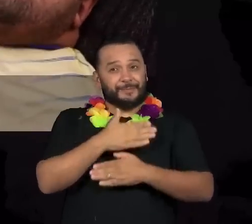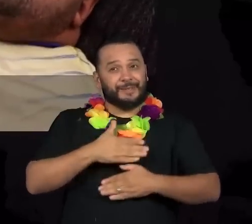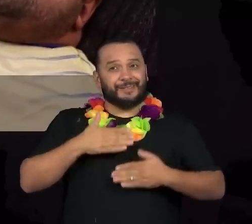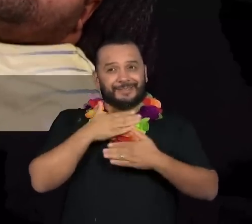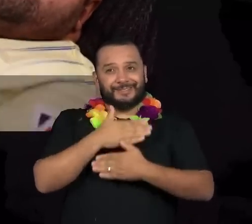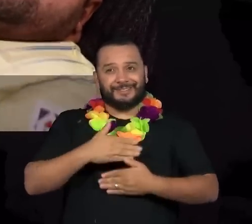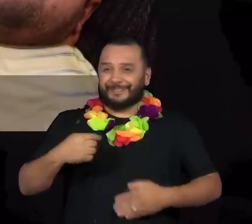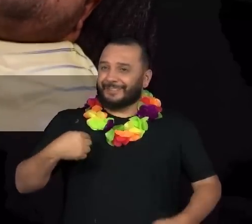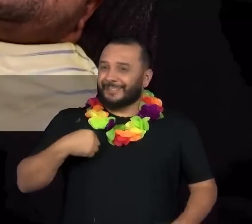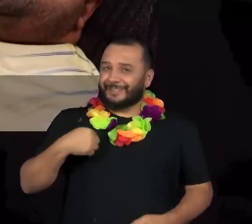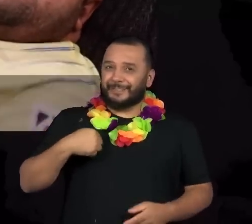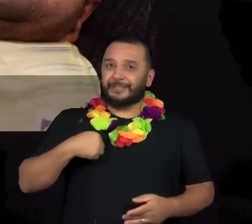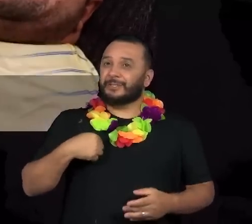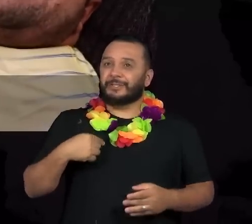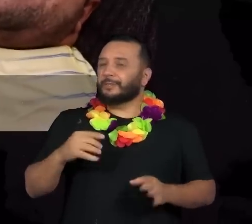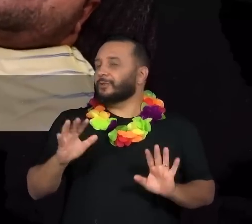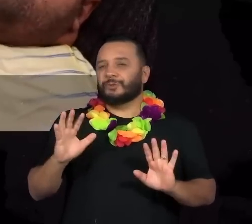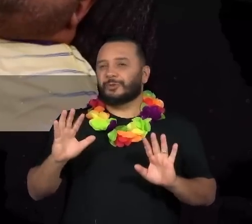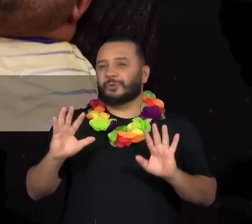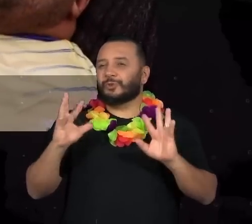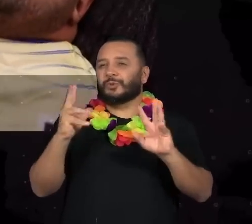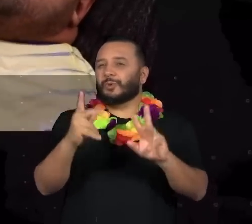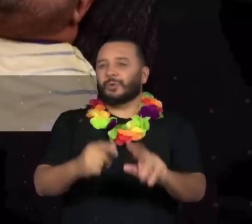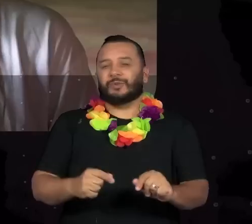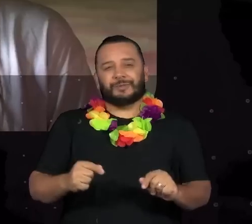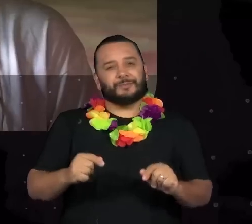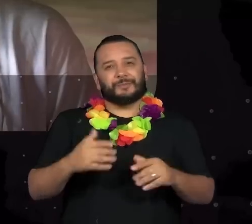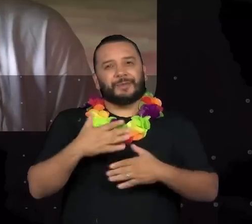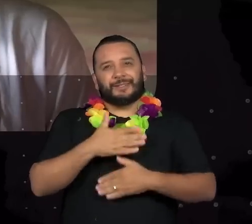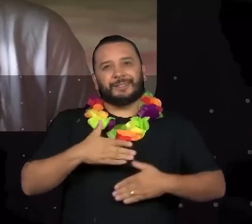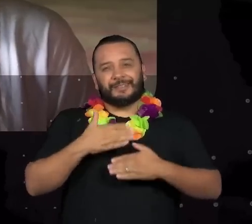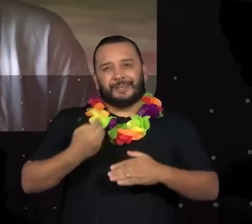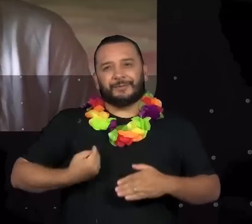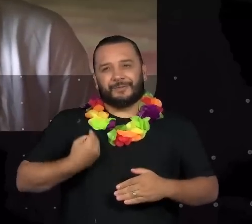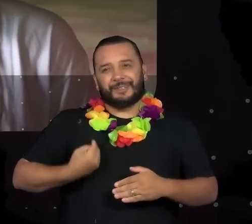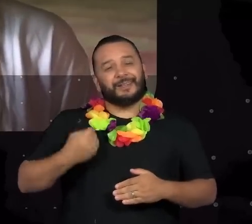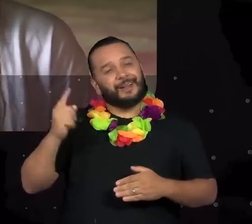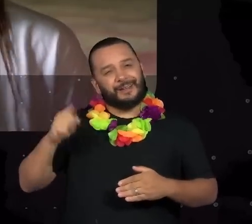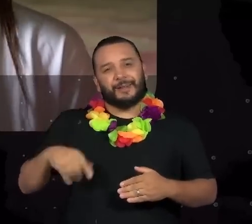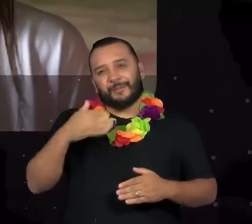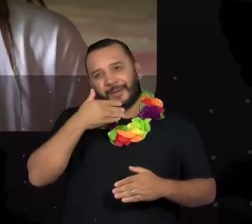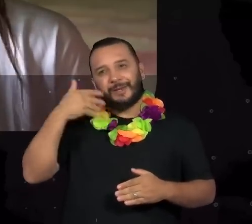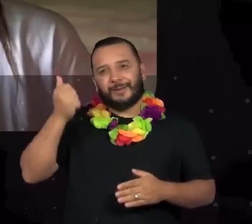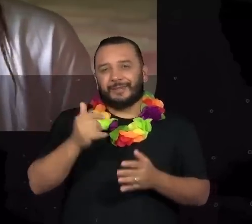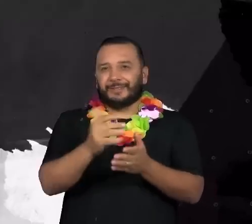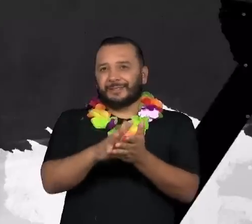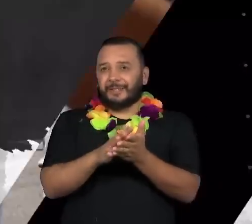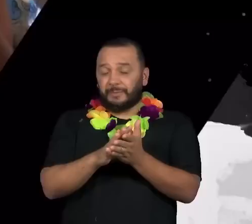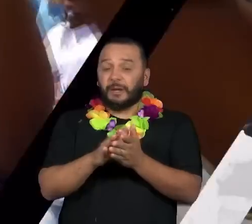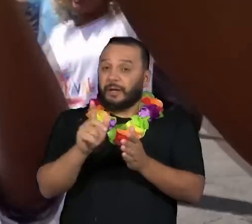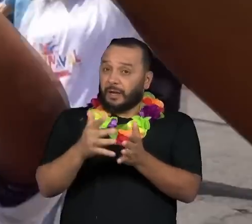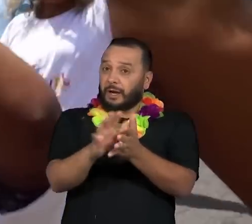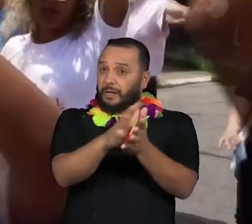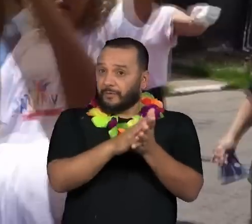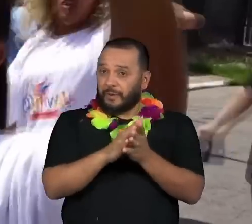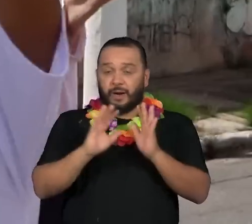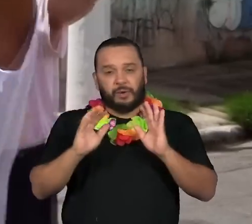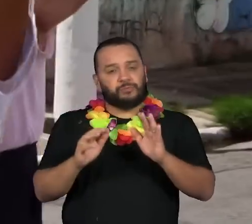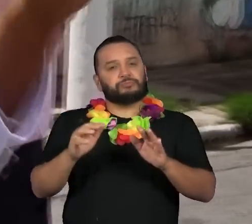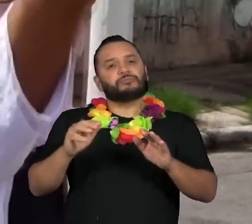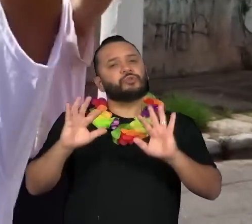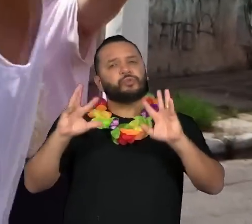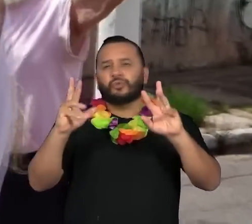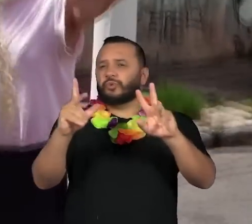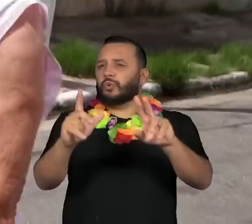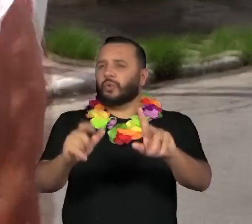assim, de todos da vida, para mim é um dos maiores. O Carnaval é o único lugar onde todos nós somos iguais. Na alquimia,